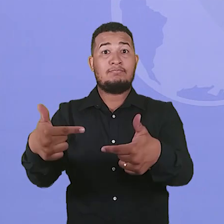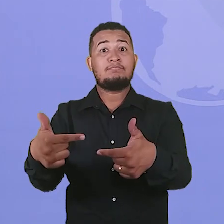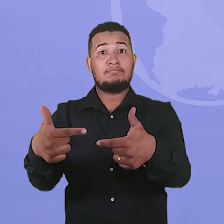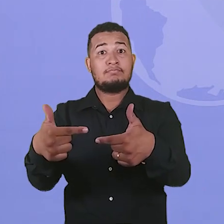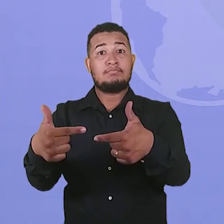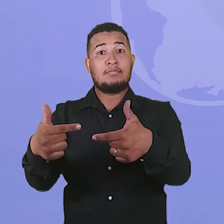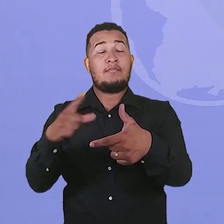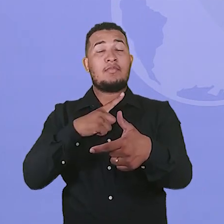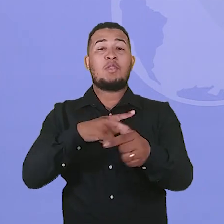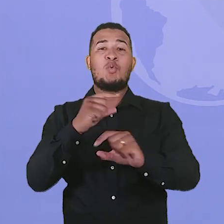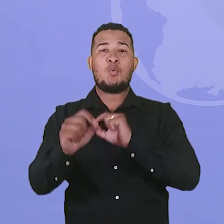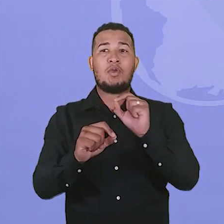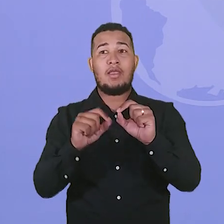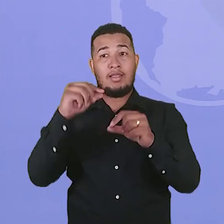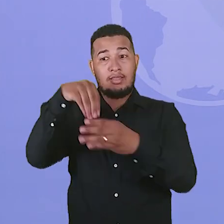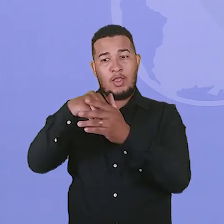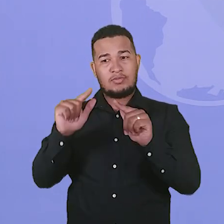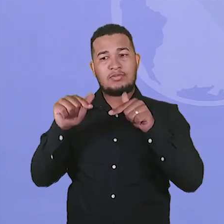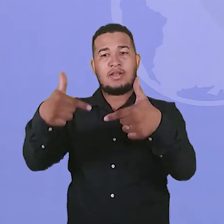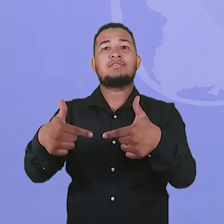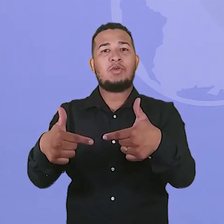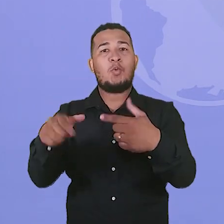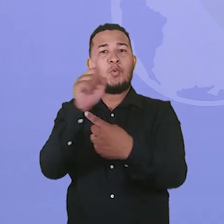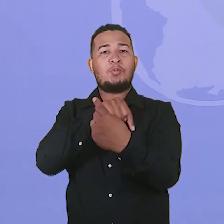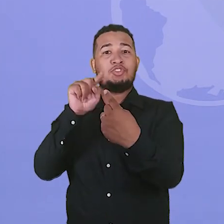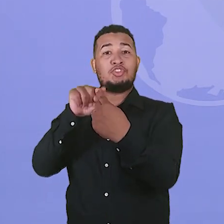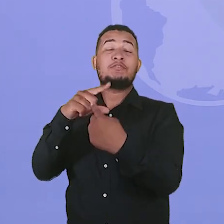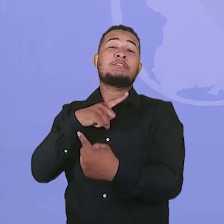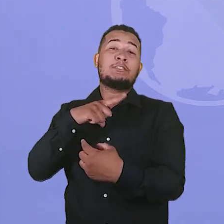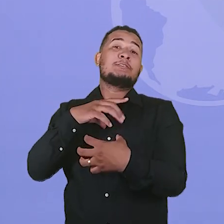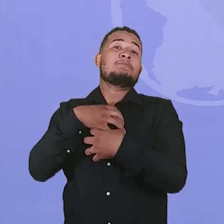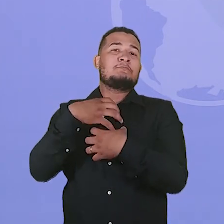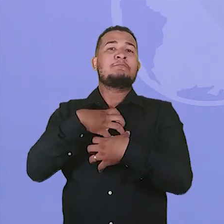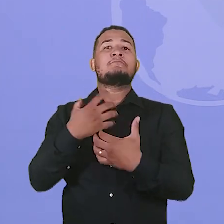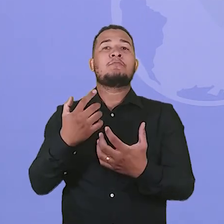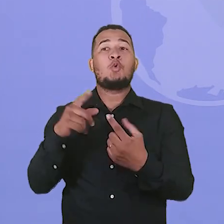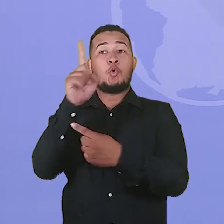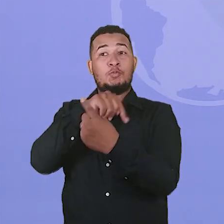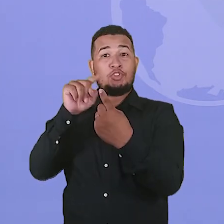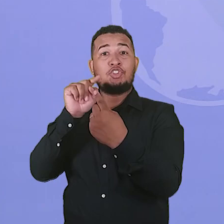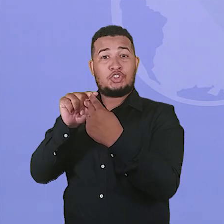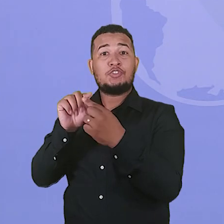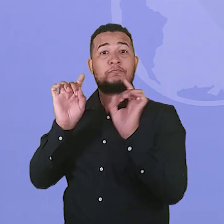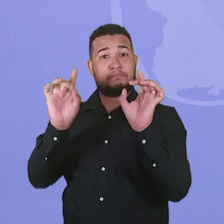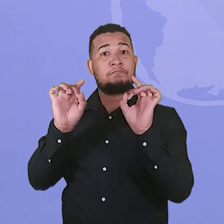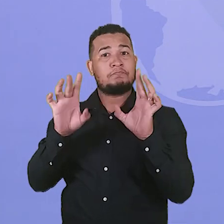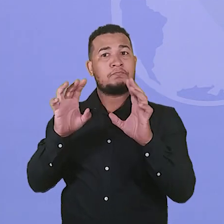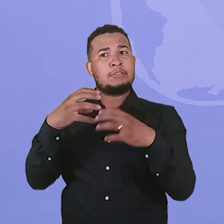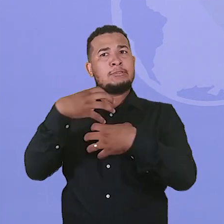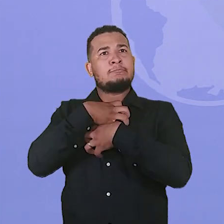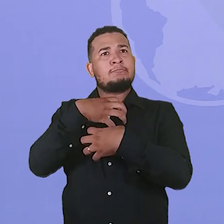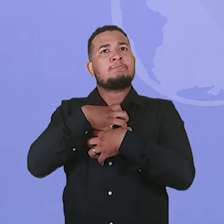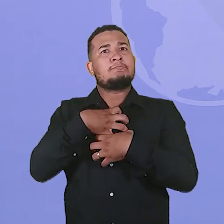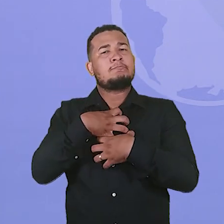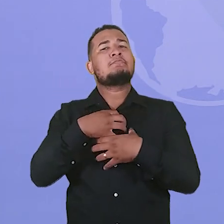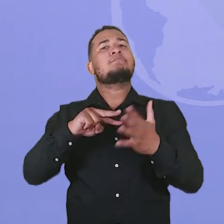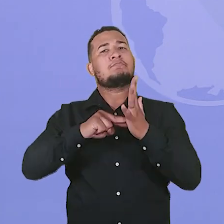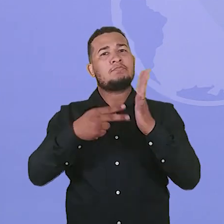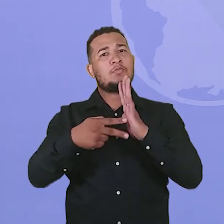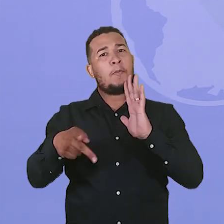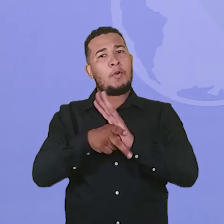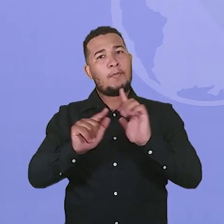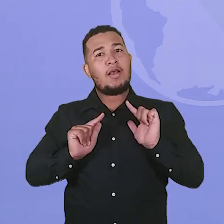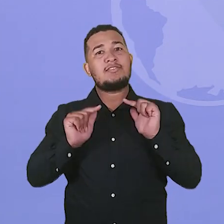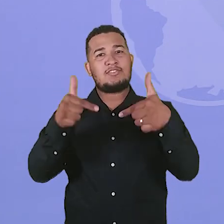ação, nós colocamos nessa ação as nossas intenções, os nossos objetivos e damos sentido para a nossa